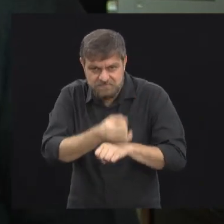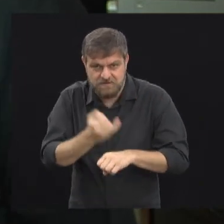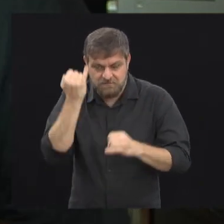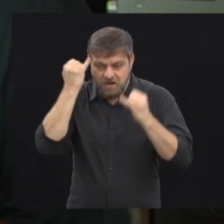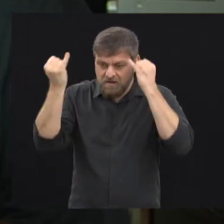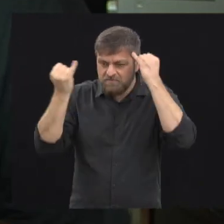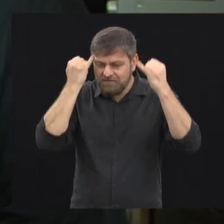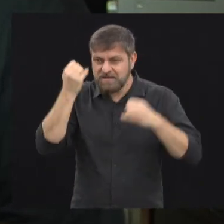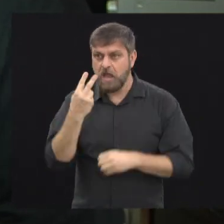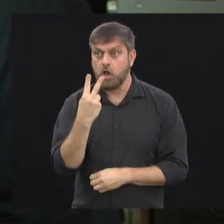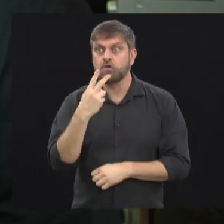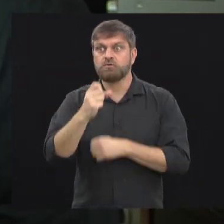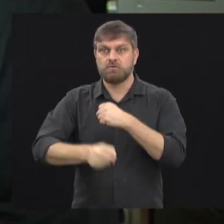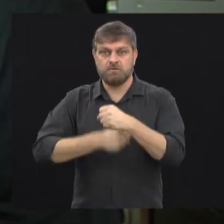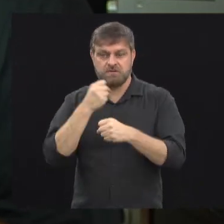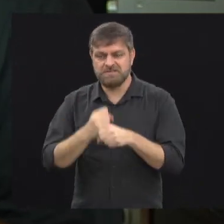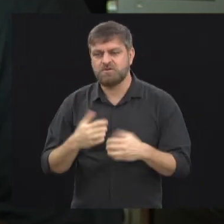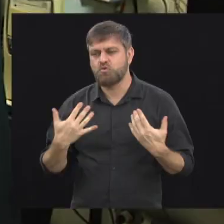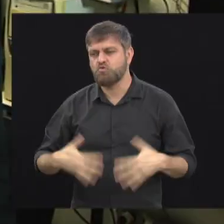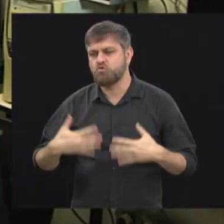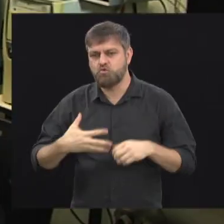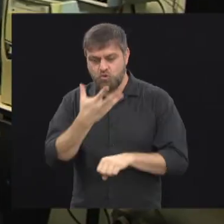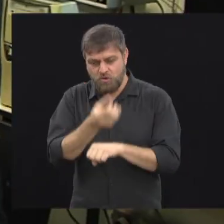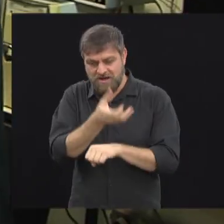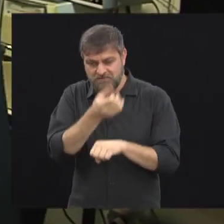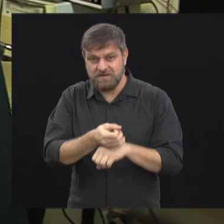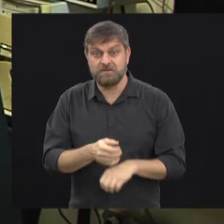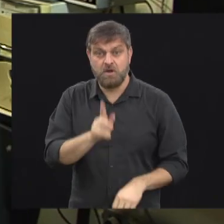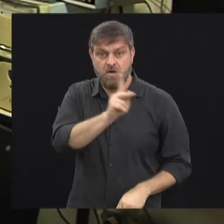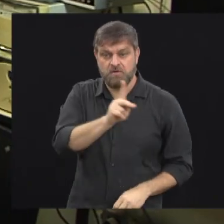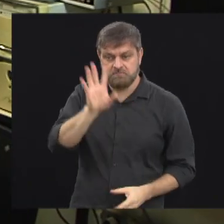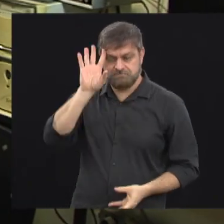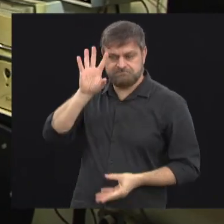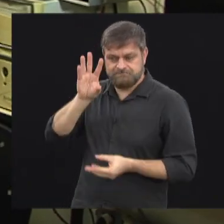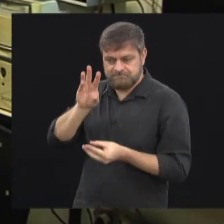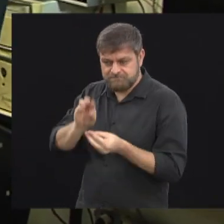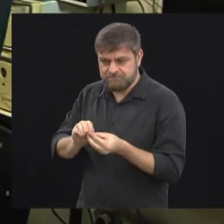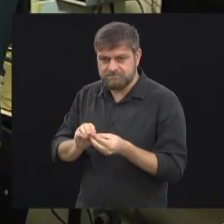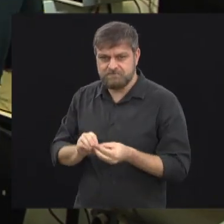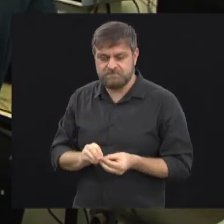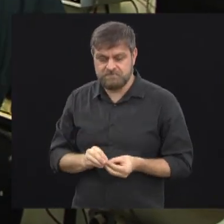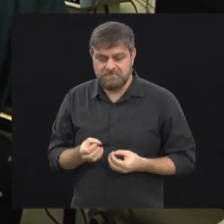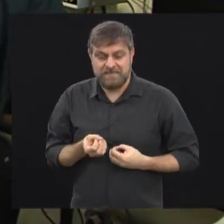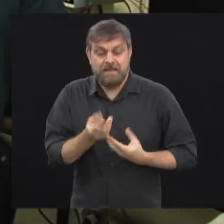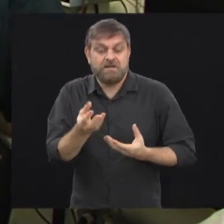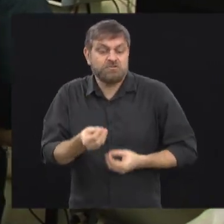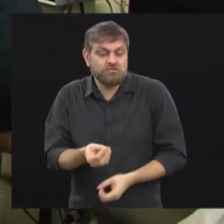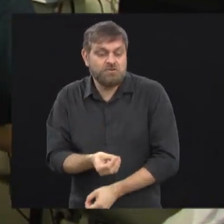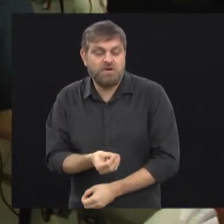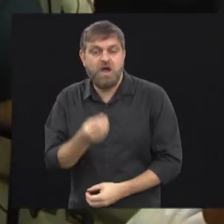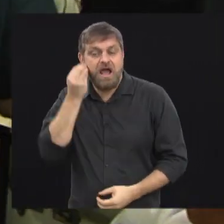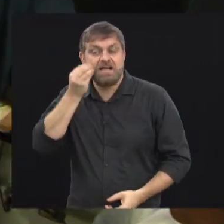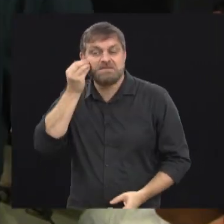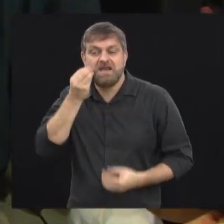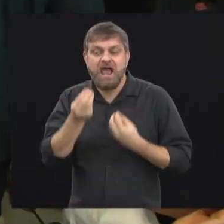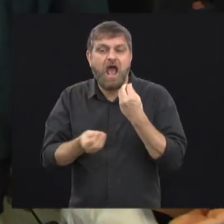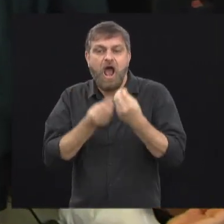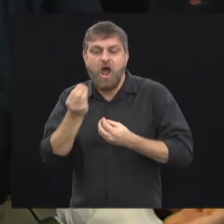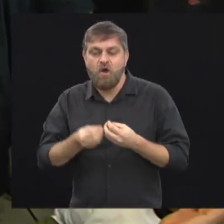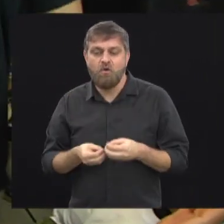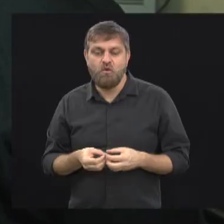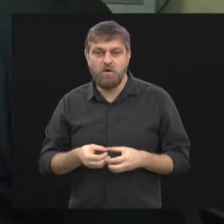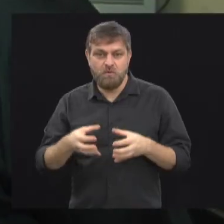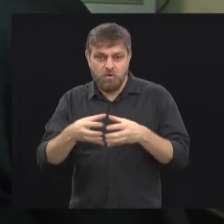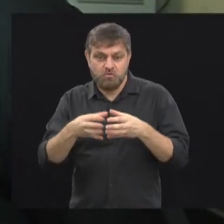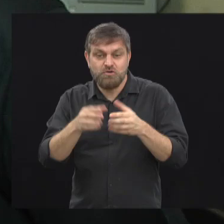acho que ficamos uns 2 anos gravando, né? O professor concluiu contando sobre sua experiência com as aulas na